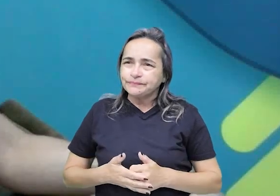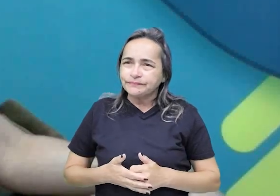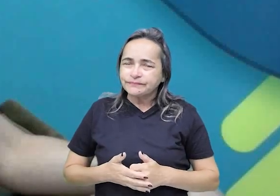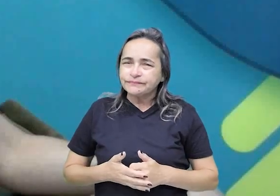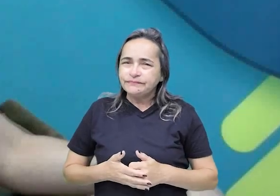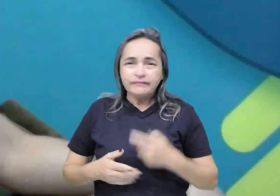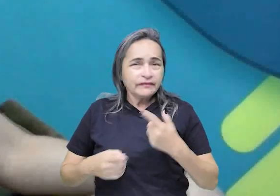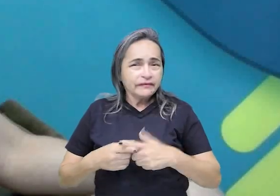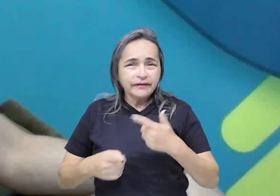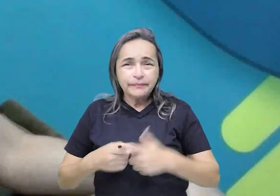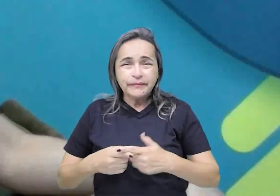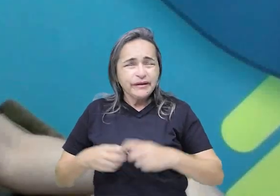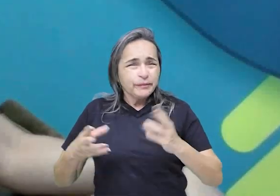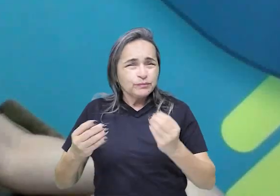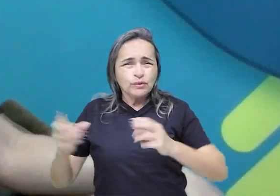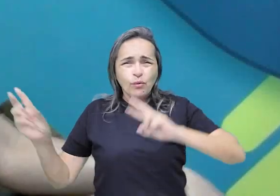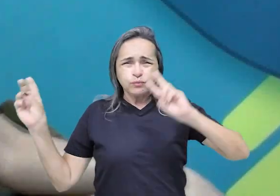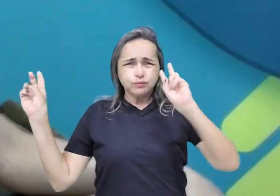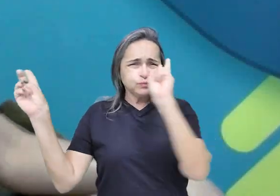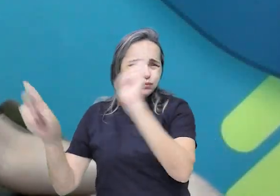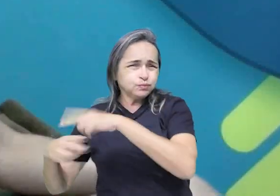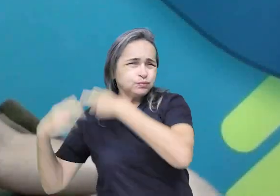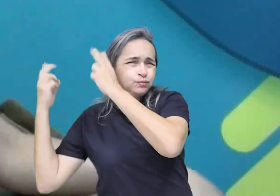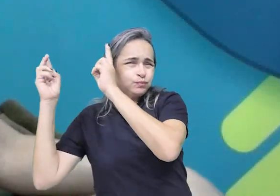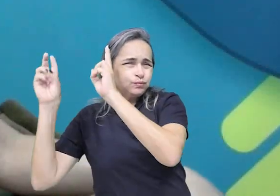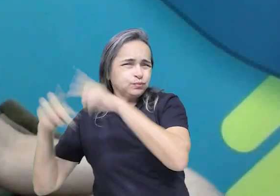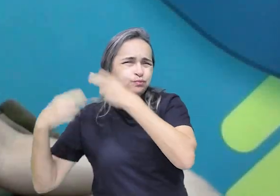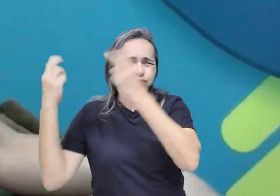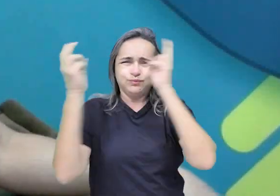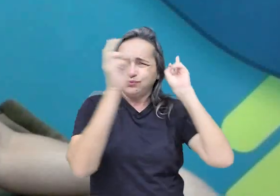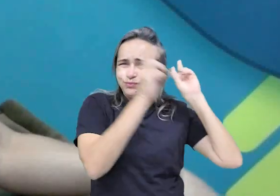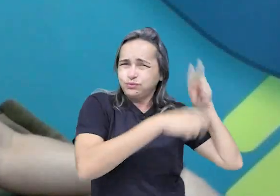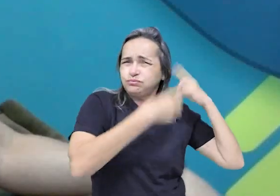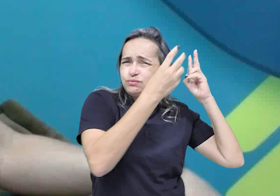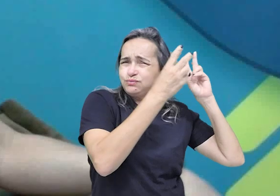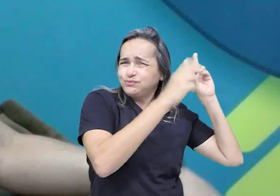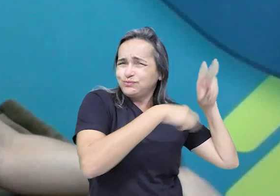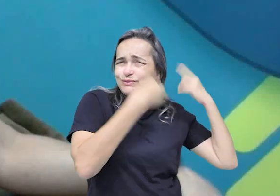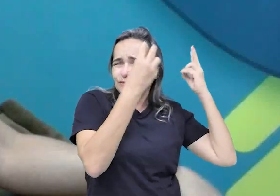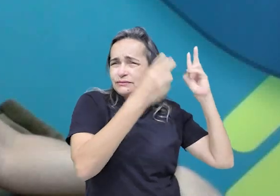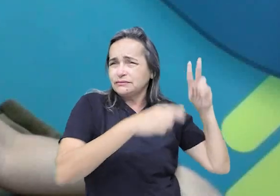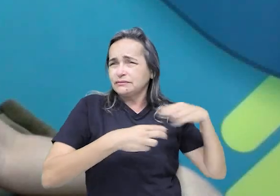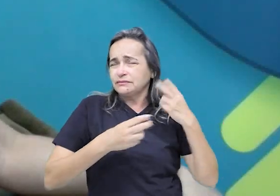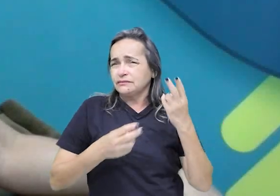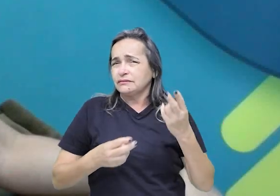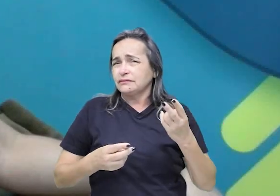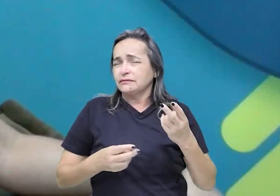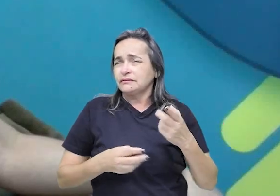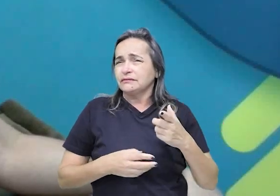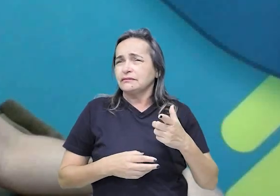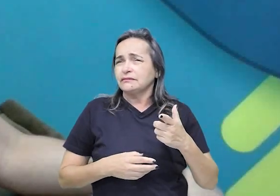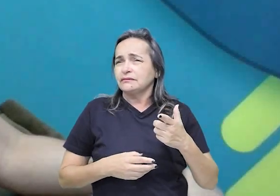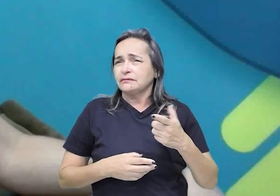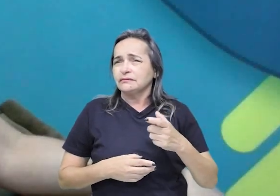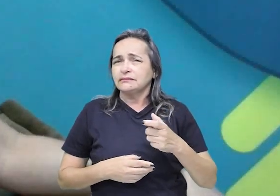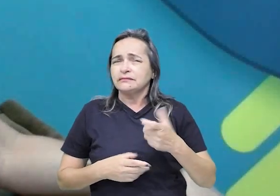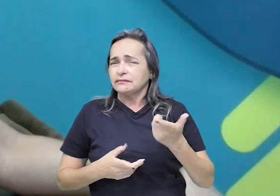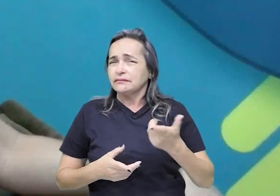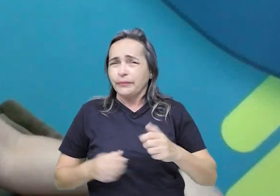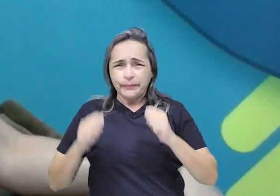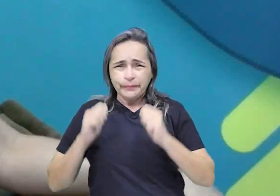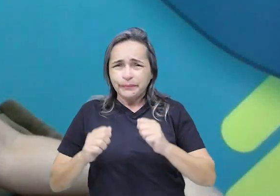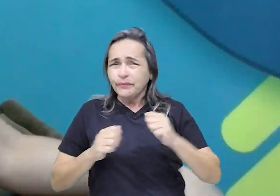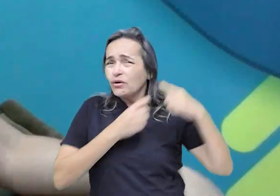pegar muito vento, ou vai para algum local que possa ter, pode entrar alguma coisa no